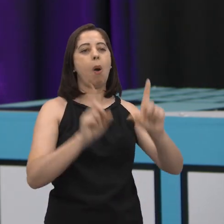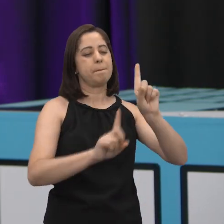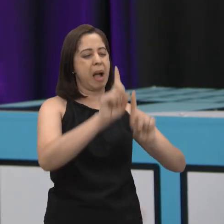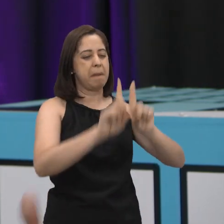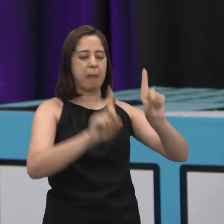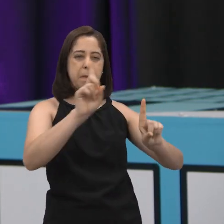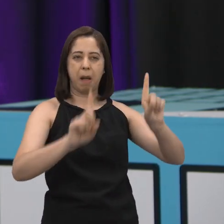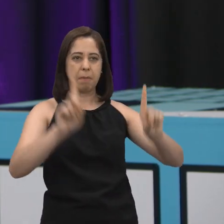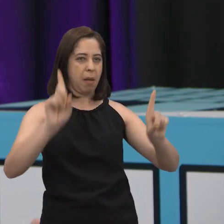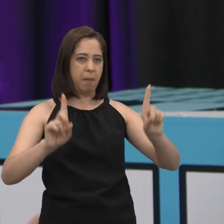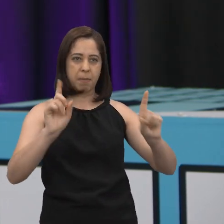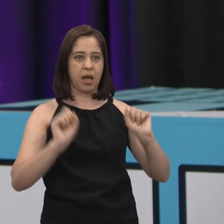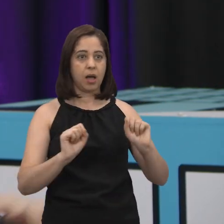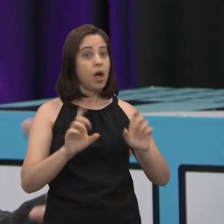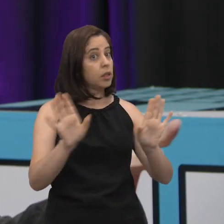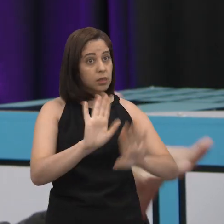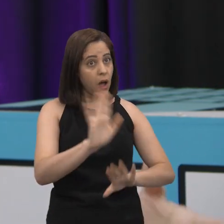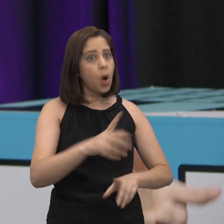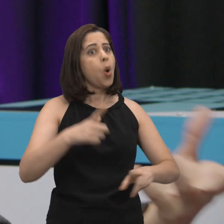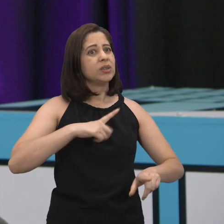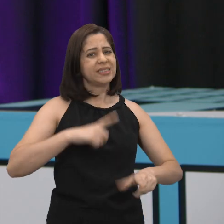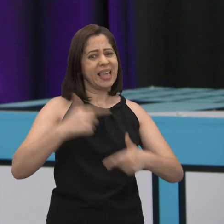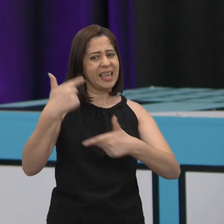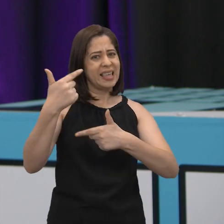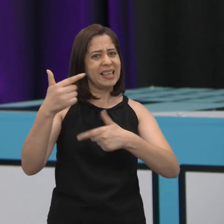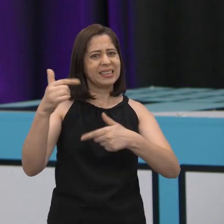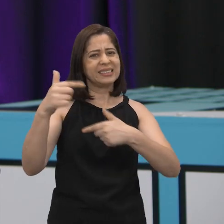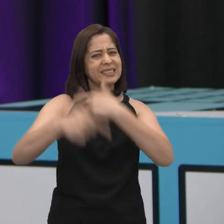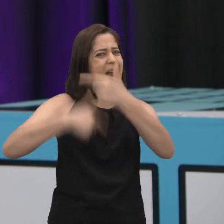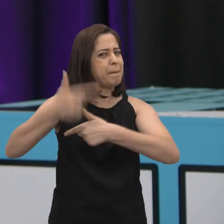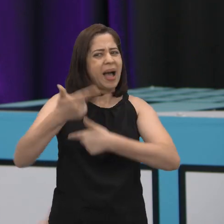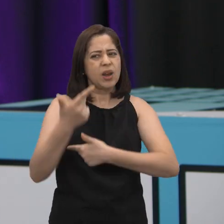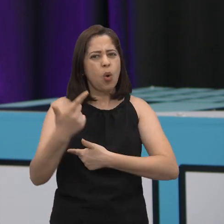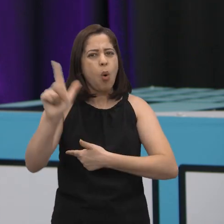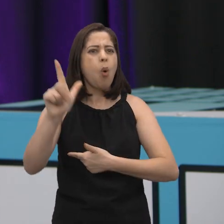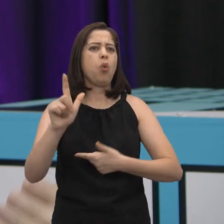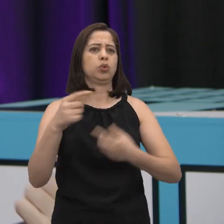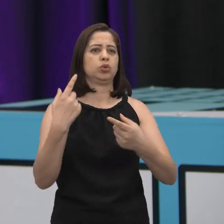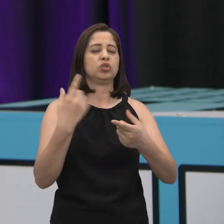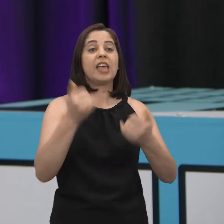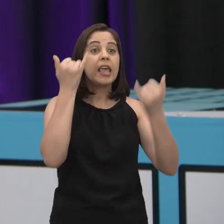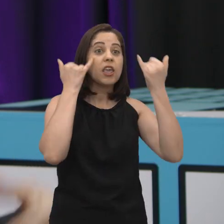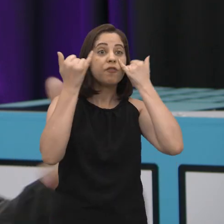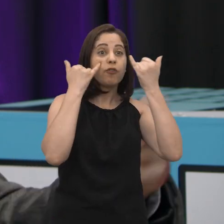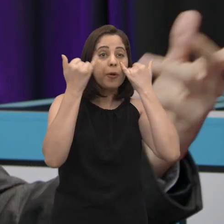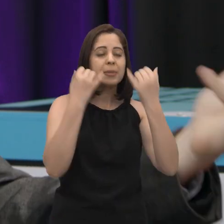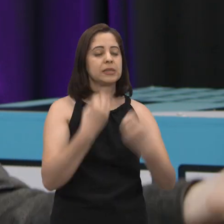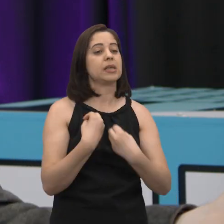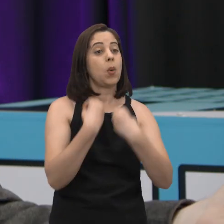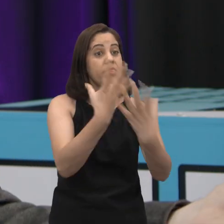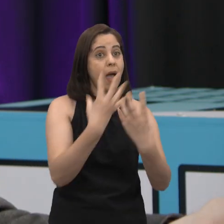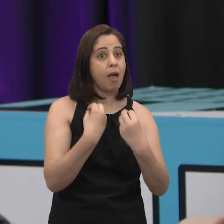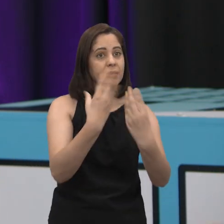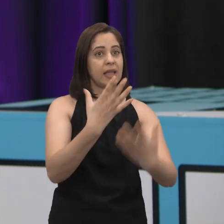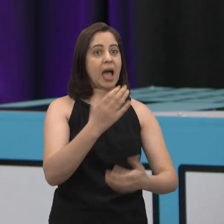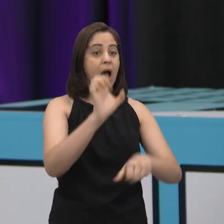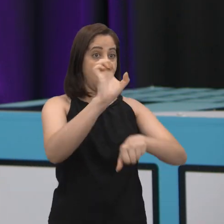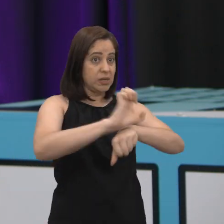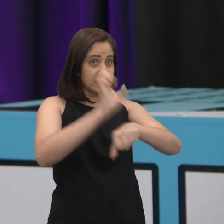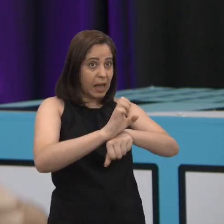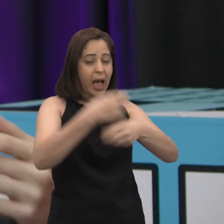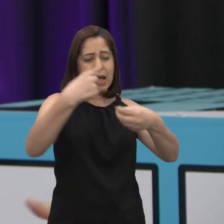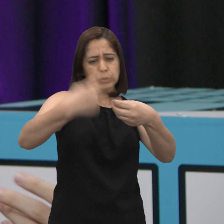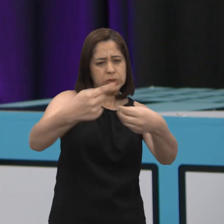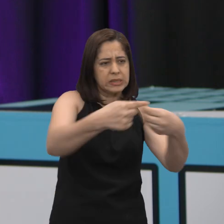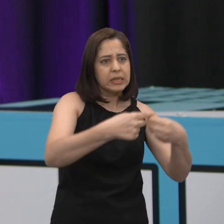outras pesquisas de levantamentos e uma série de outras bases de dados que são fornecidas para estados, para os municípios e mesmo para o próprio governo federal,